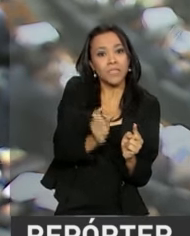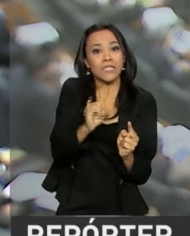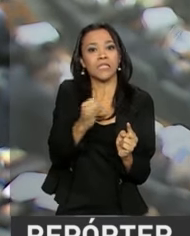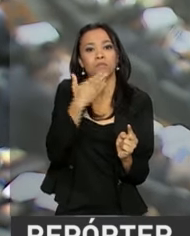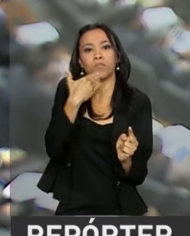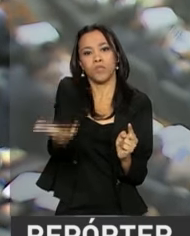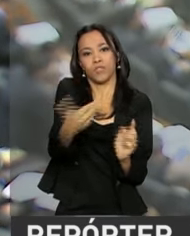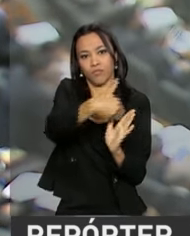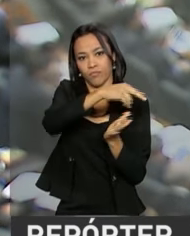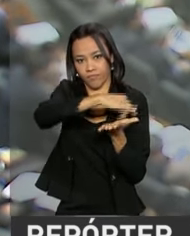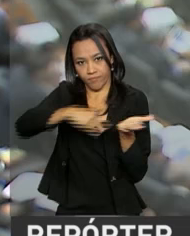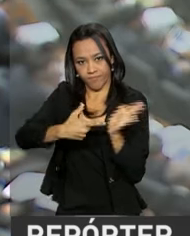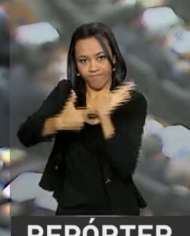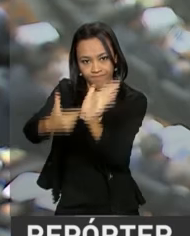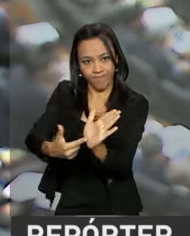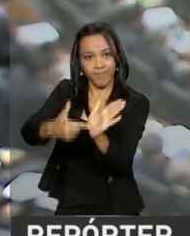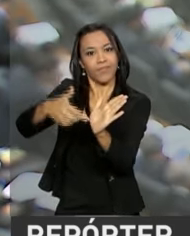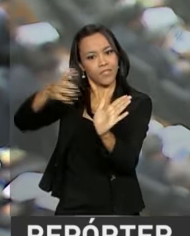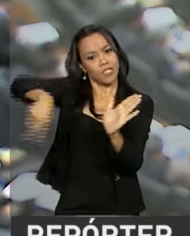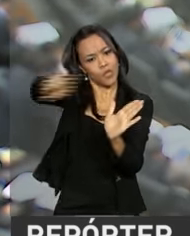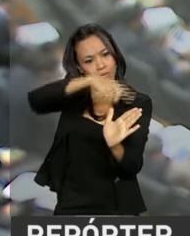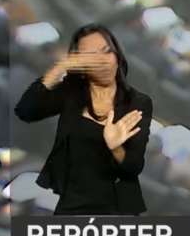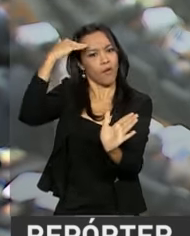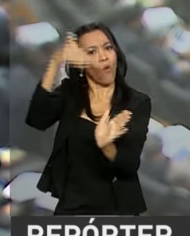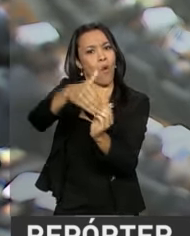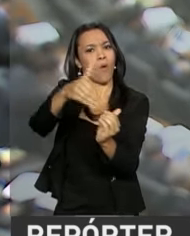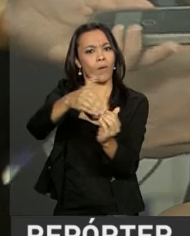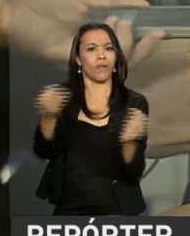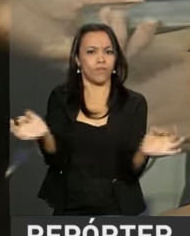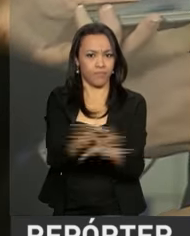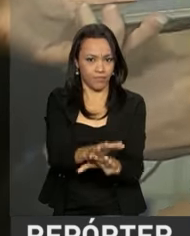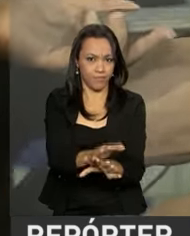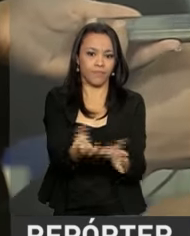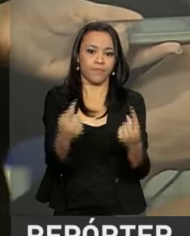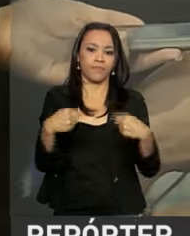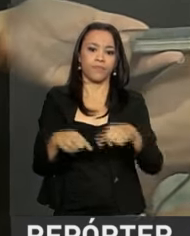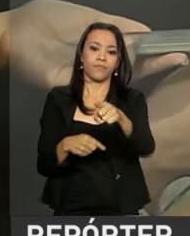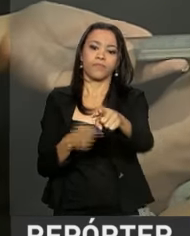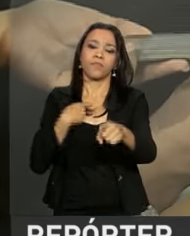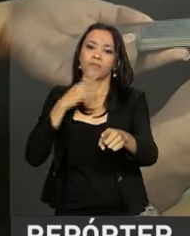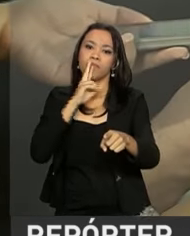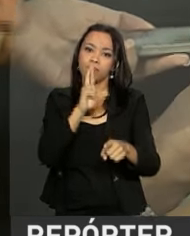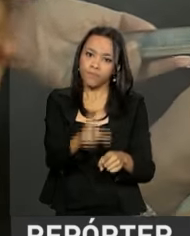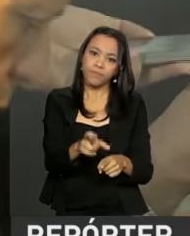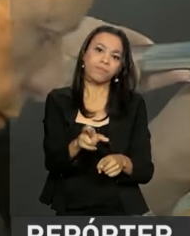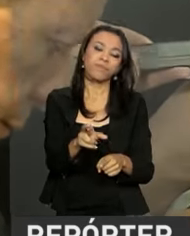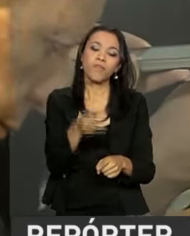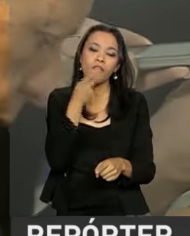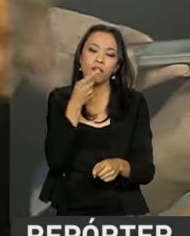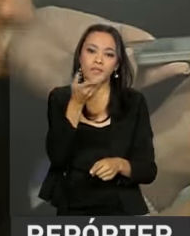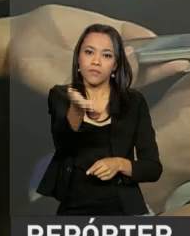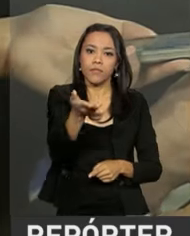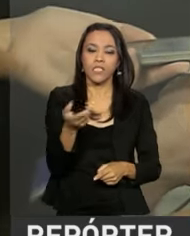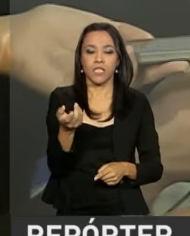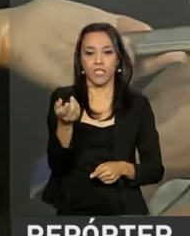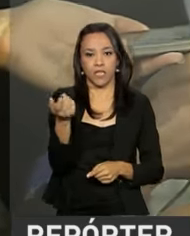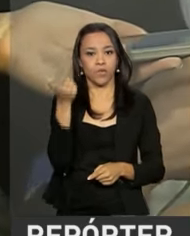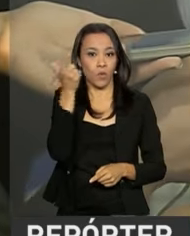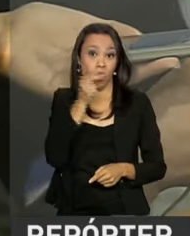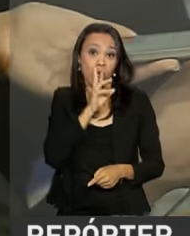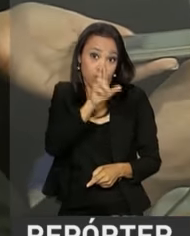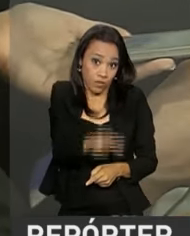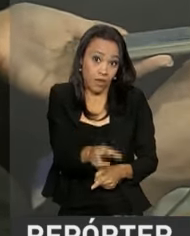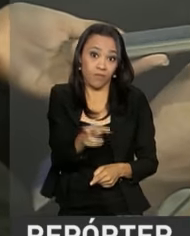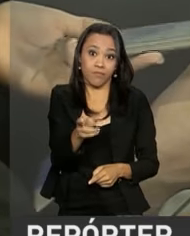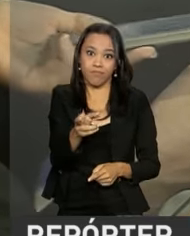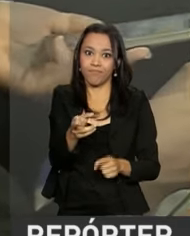requerimento nesse sentido aprovado pelos parlamentares. O resultado da votação do primeiro turno demonstrou, acima